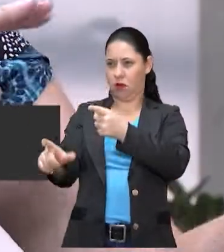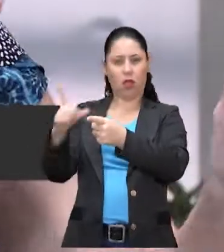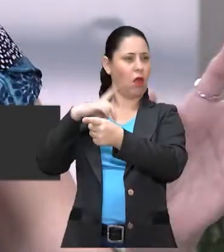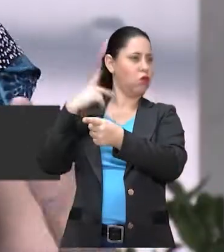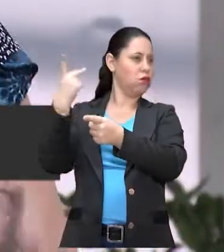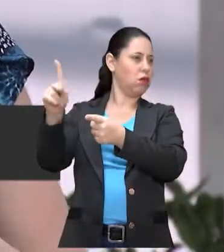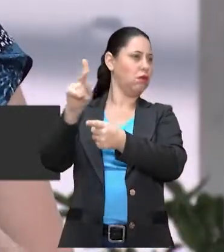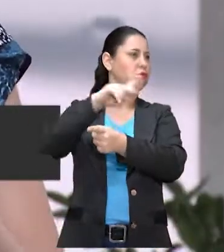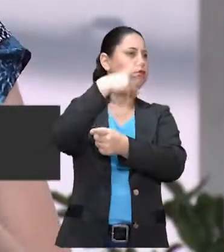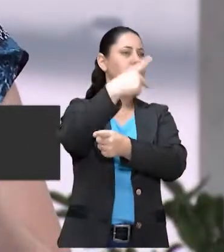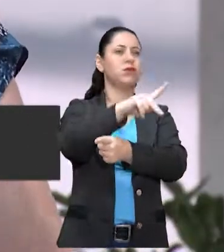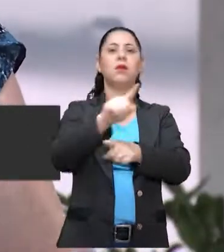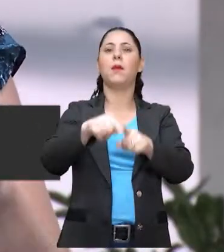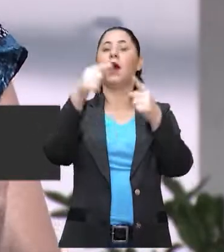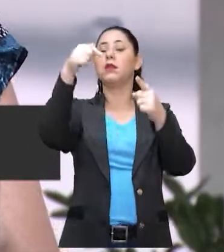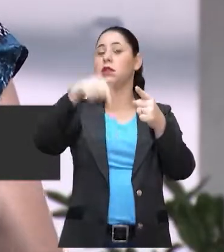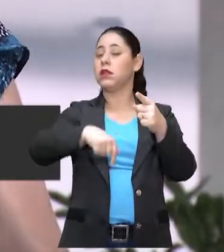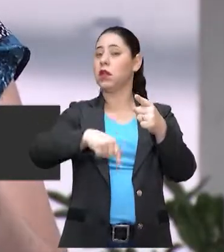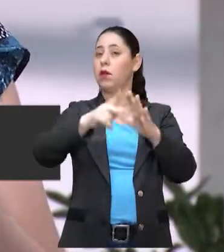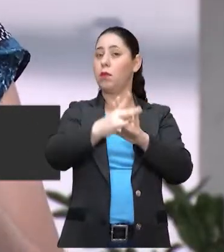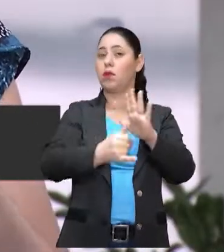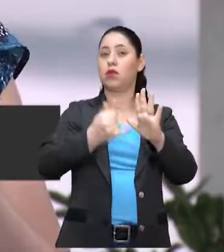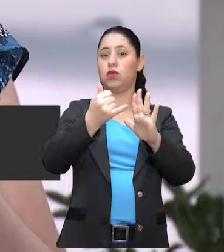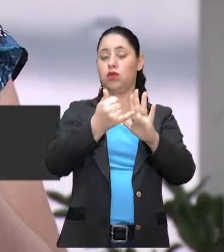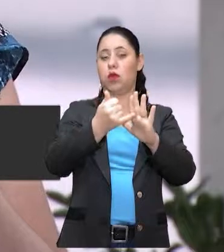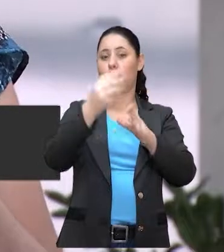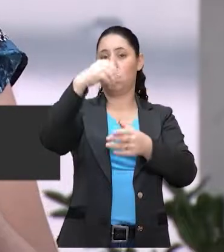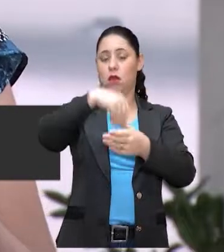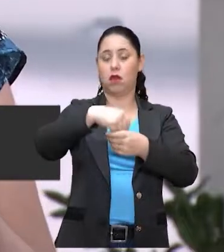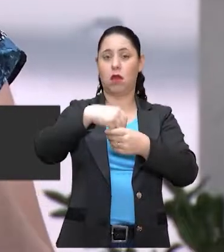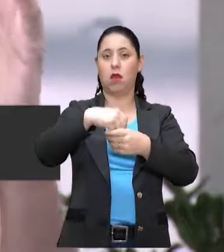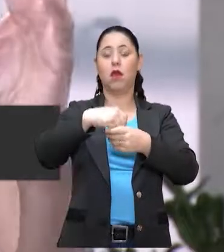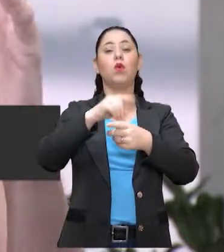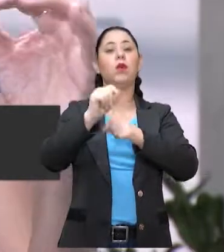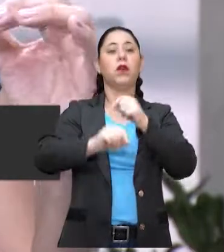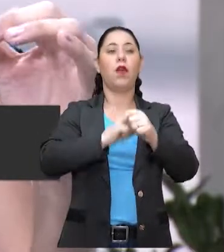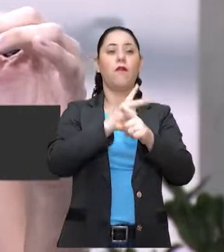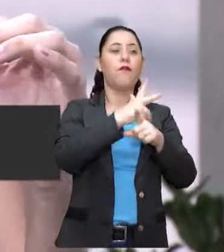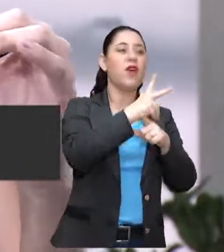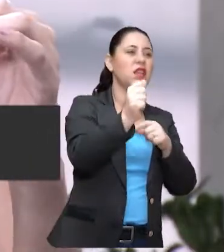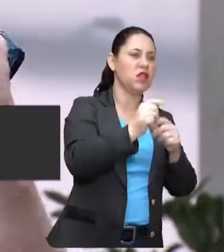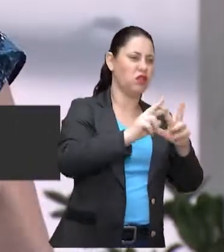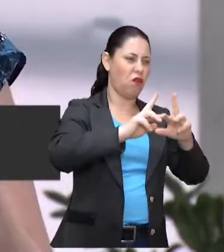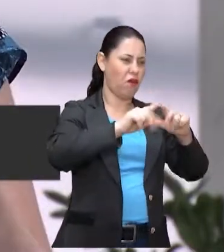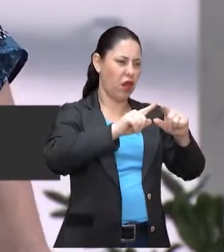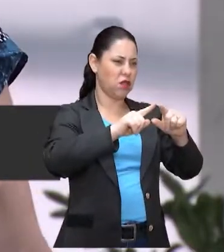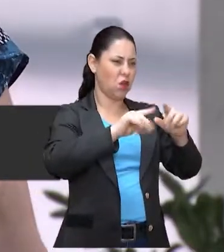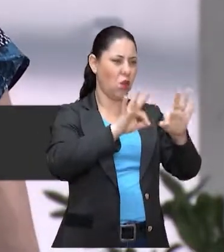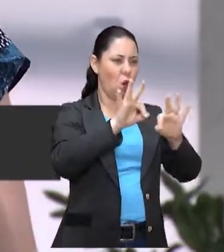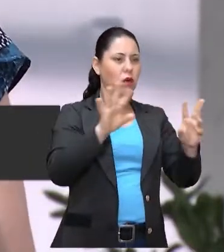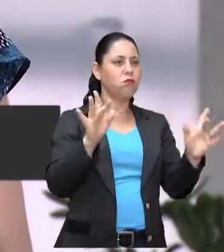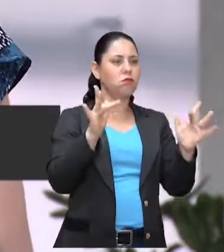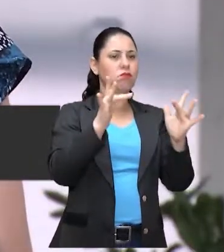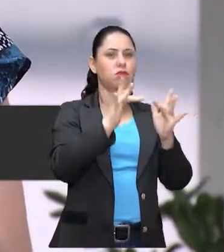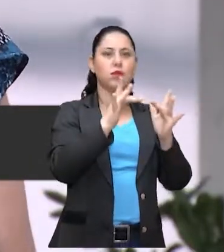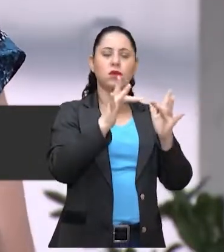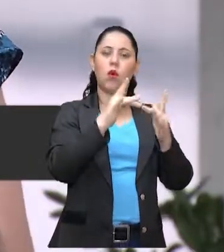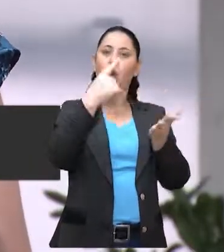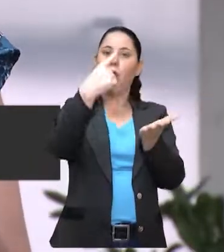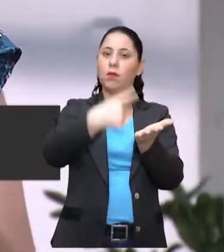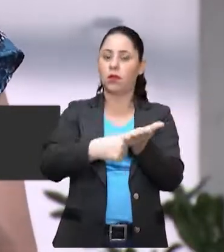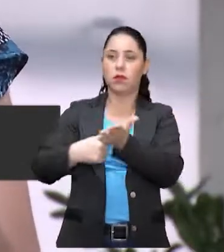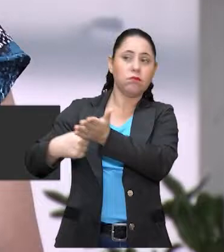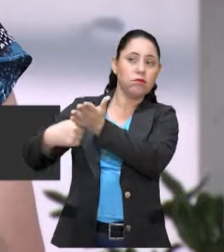você tem os seus. Mas olha, aqui dentro o projeto tem que superar as diferenças pessoais, porque o objetivo é o